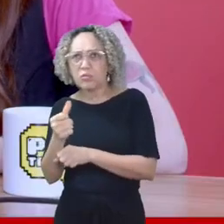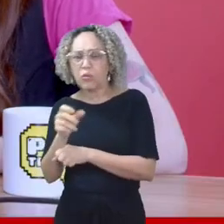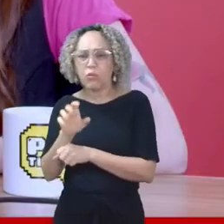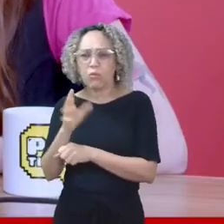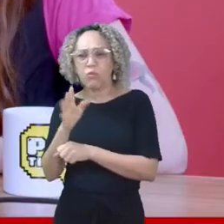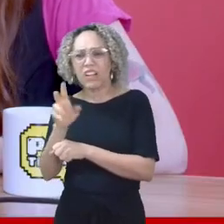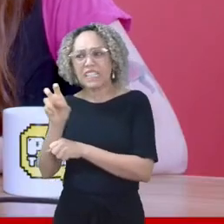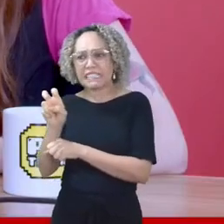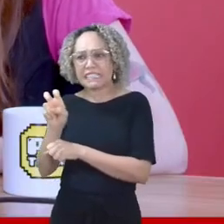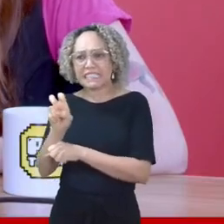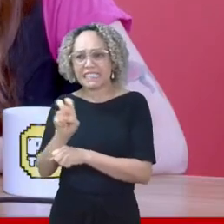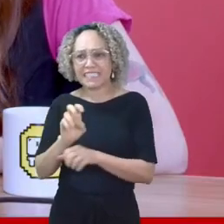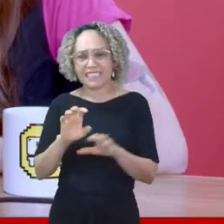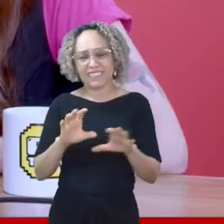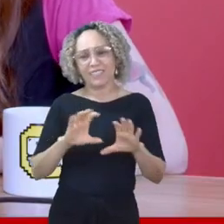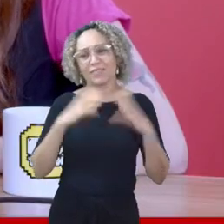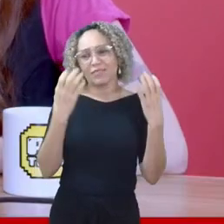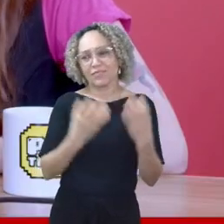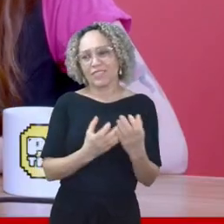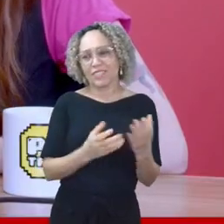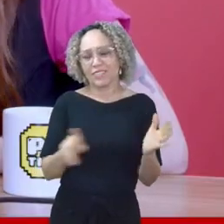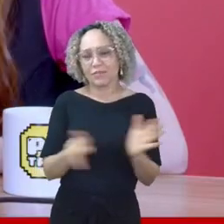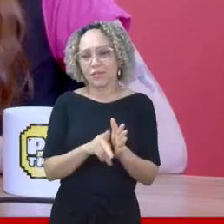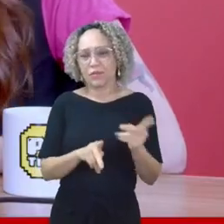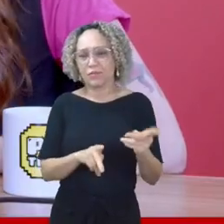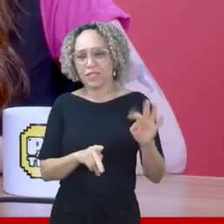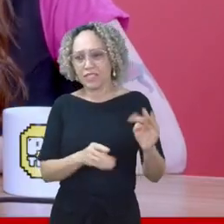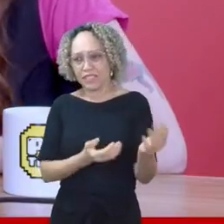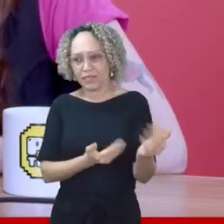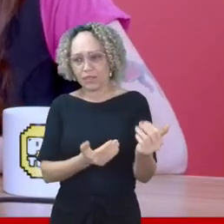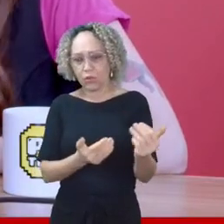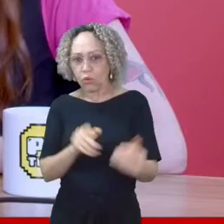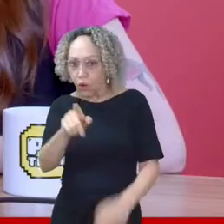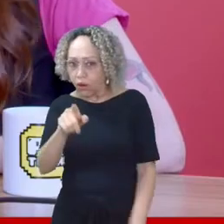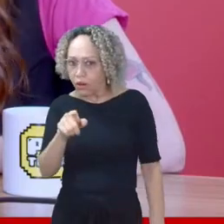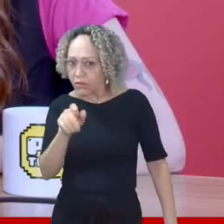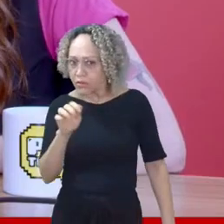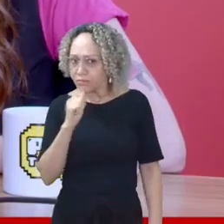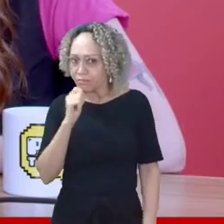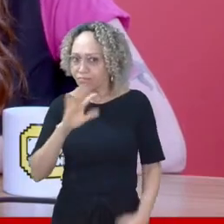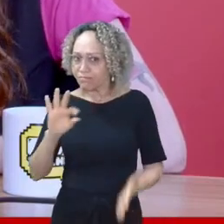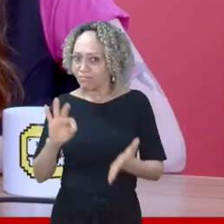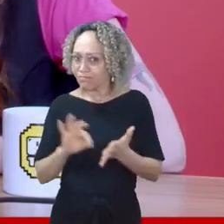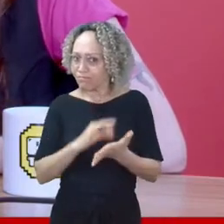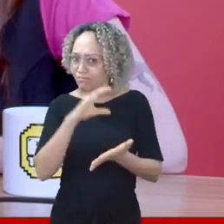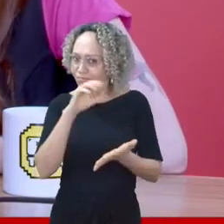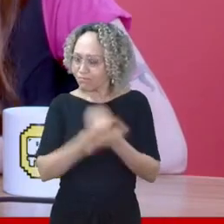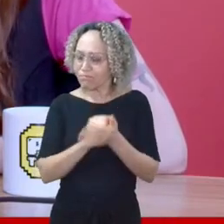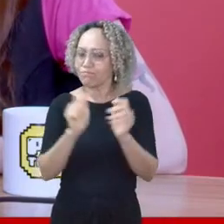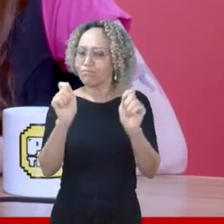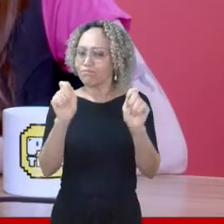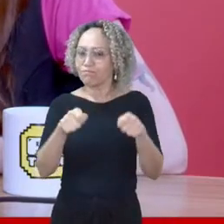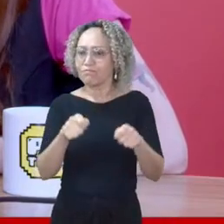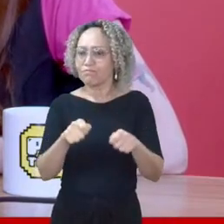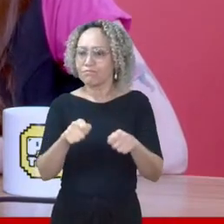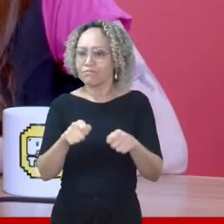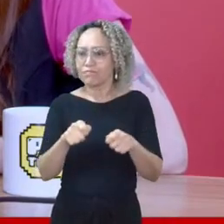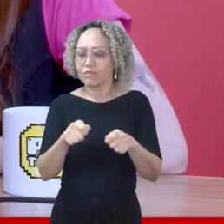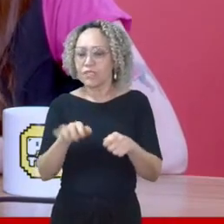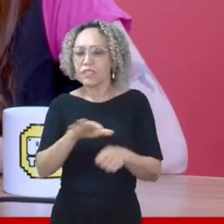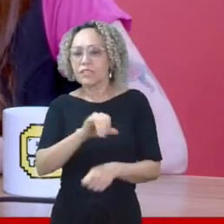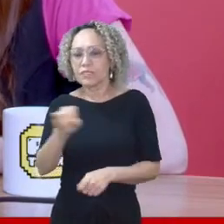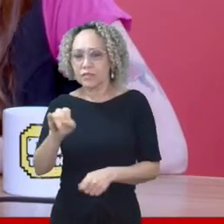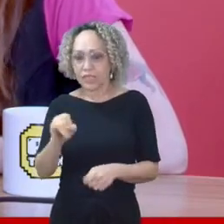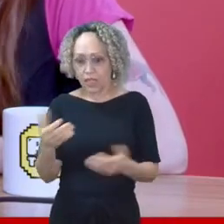a JPT. Lembrando que a galera que ainda não é filiada pode se filiar. Inclusive, quem se filiar